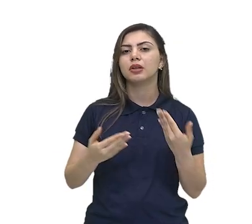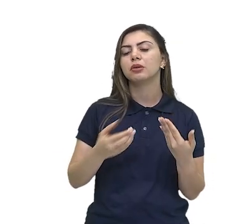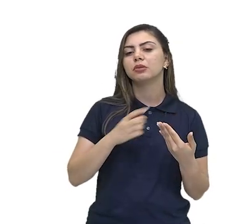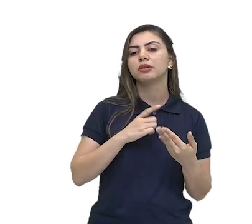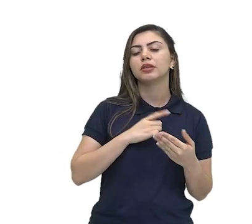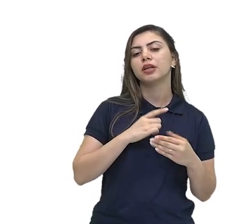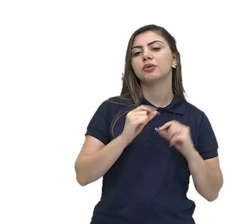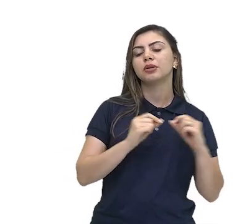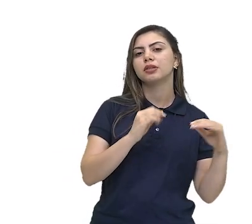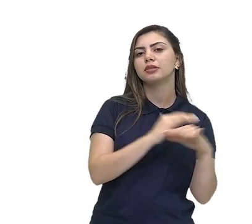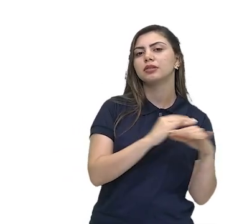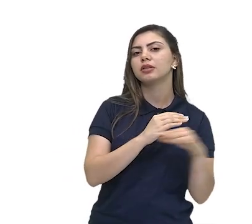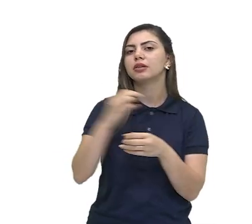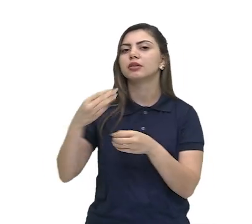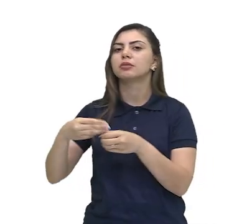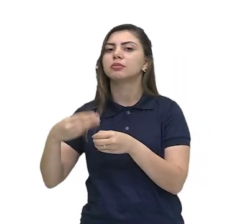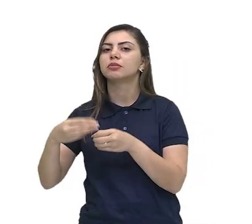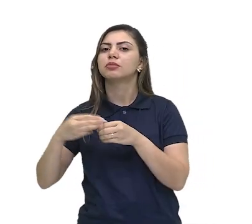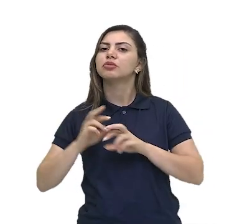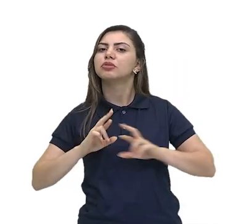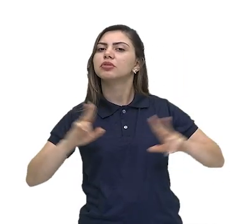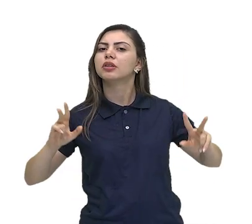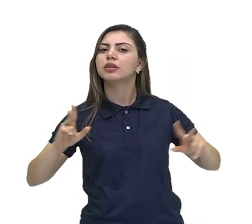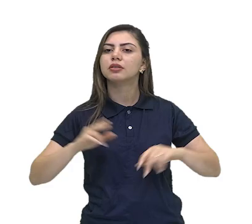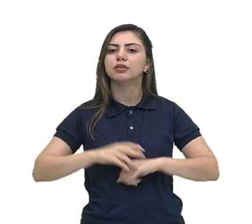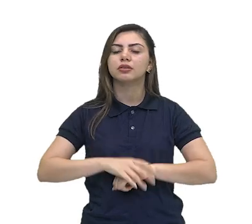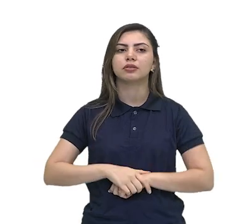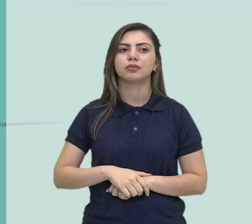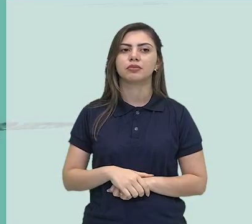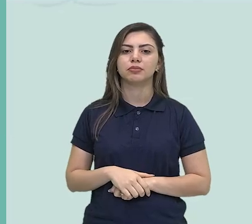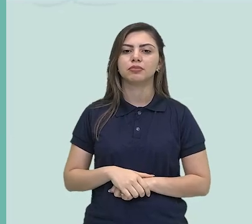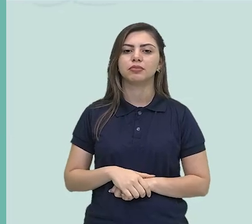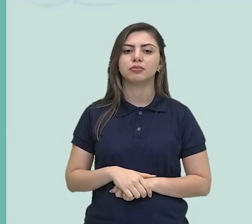Diferença entre município e cidade.